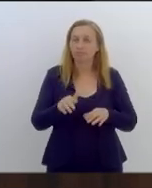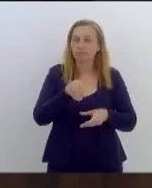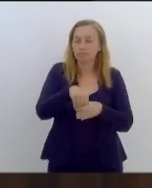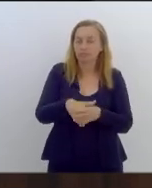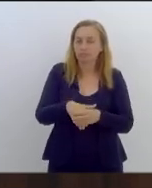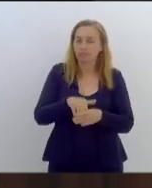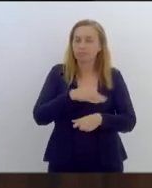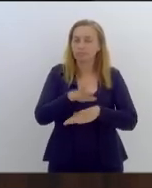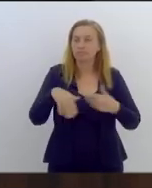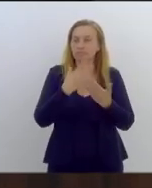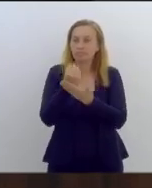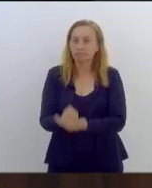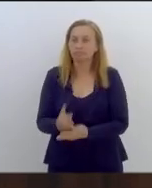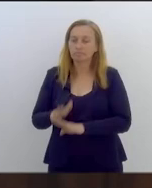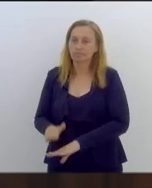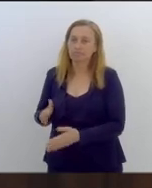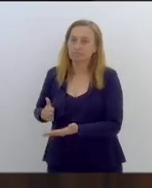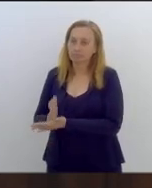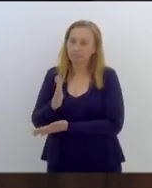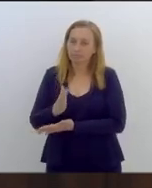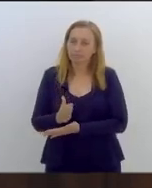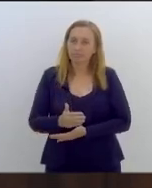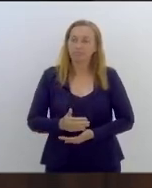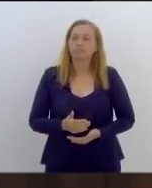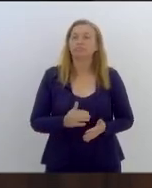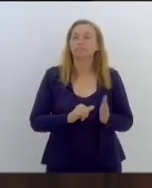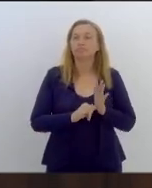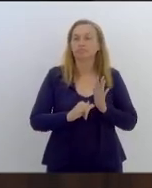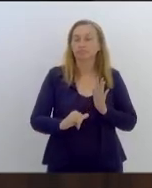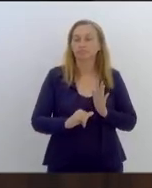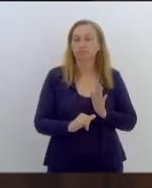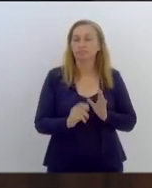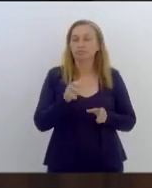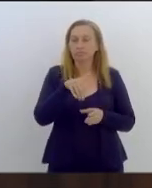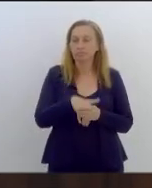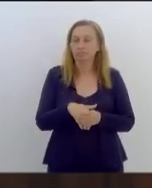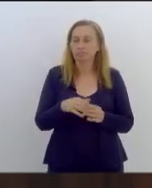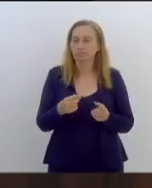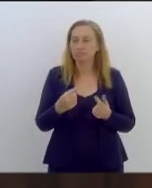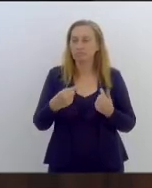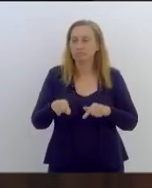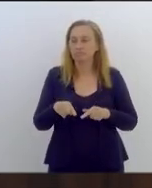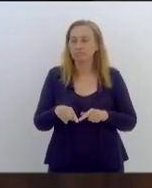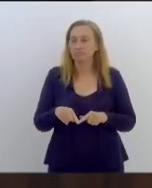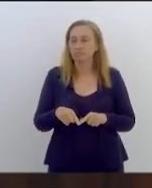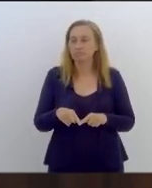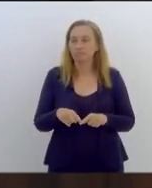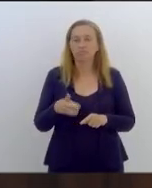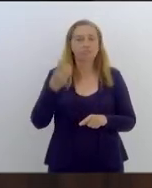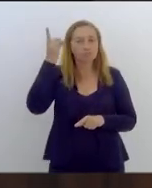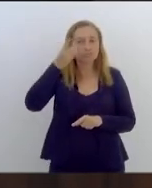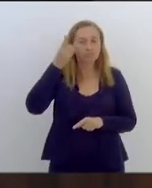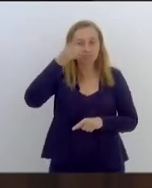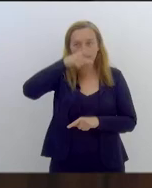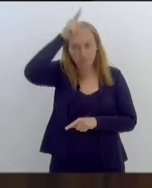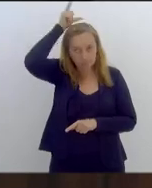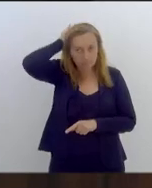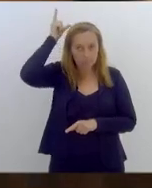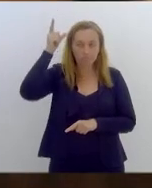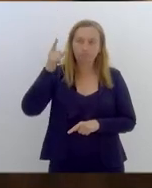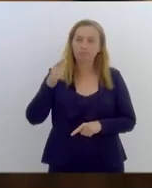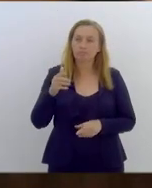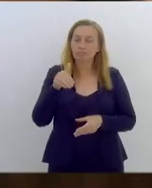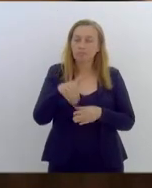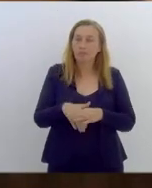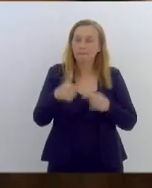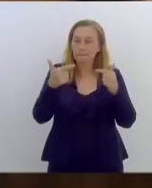votação, senhores que aprovam, permaneçam como estão, aprovado, vai à promulgação com voto pela... Contrário, deputado Luiz Paulo...